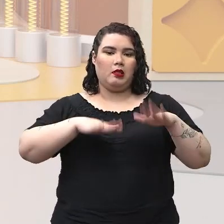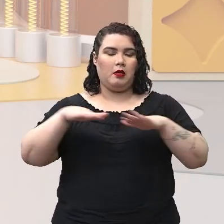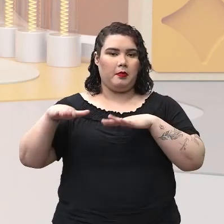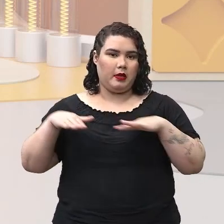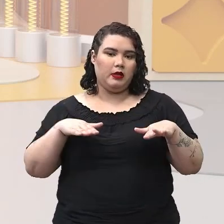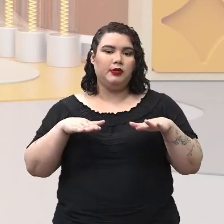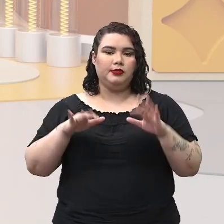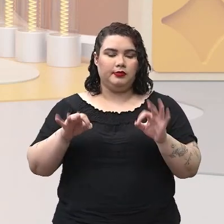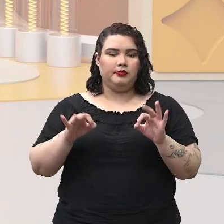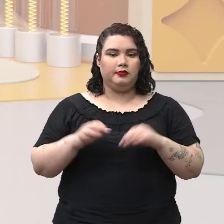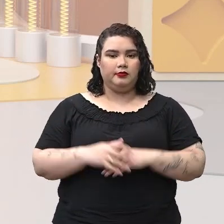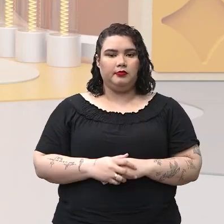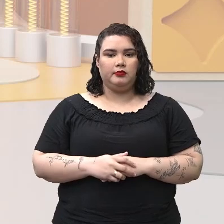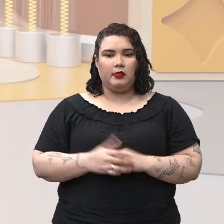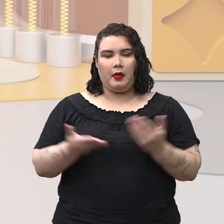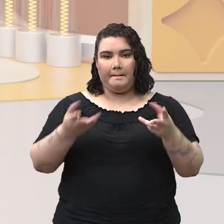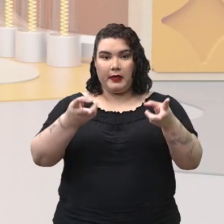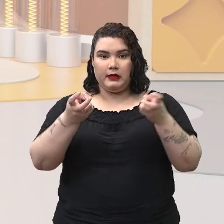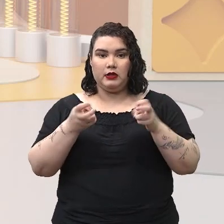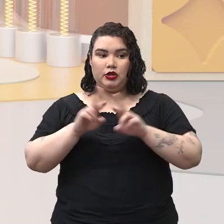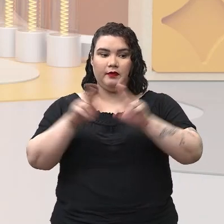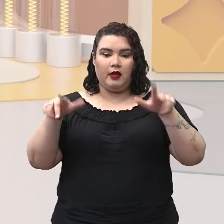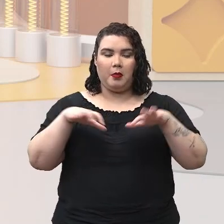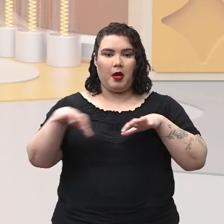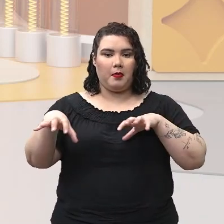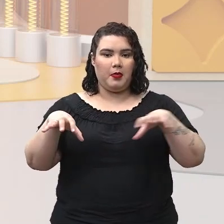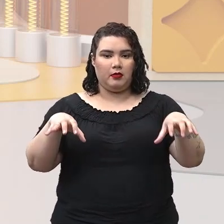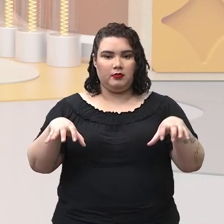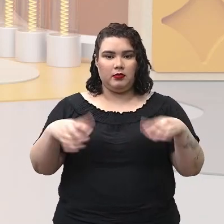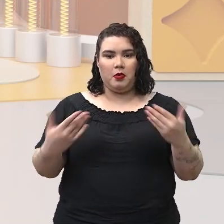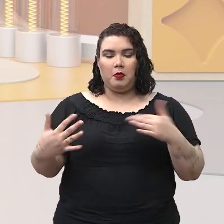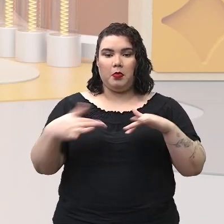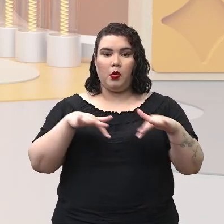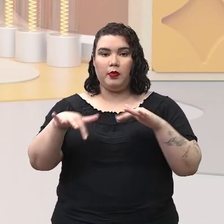o quê. Perceberam que são diferenças de coisas. Movimentos